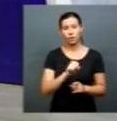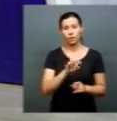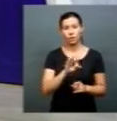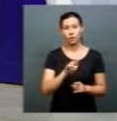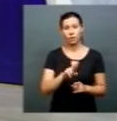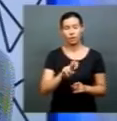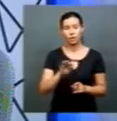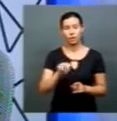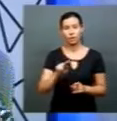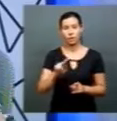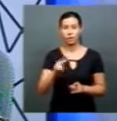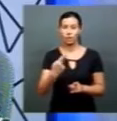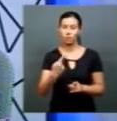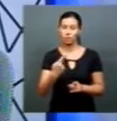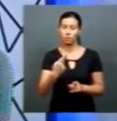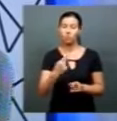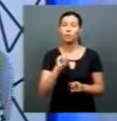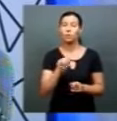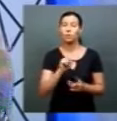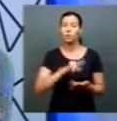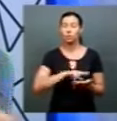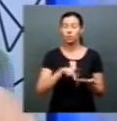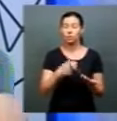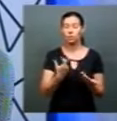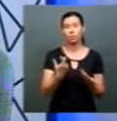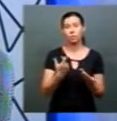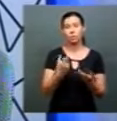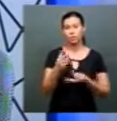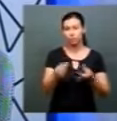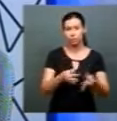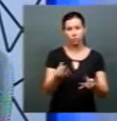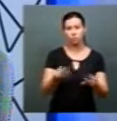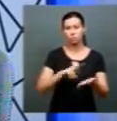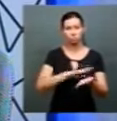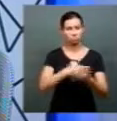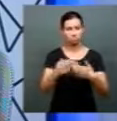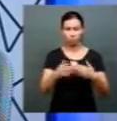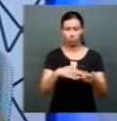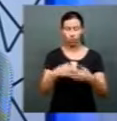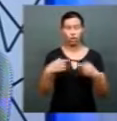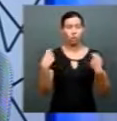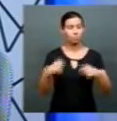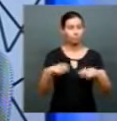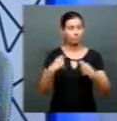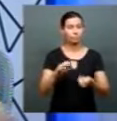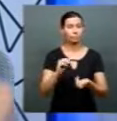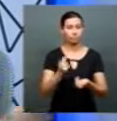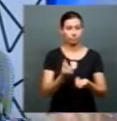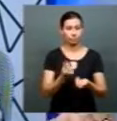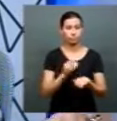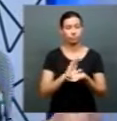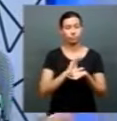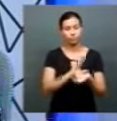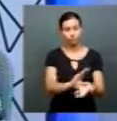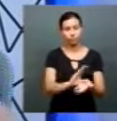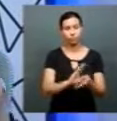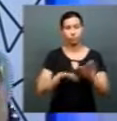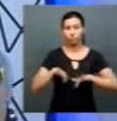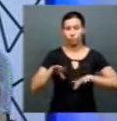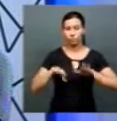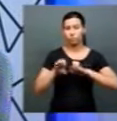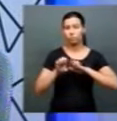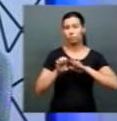questão tecnológica, né, não só a tecnologia digital, mas tecnologia de maneira geral, essa necessidade de investimento. Então, muitas vezes, esses